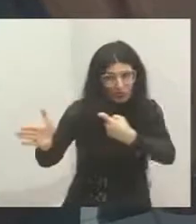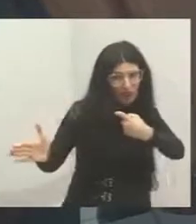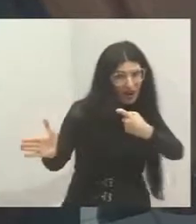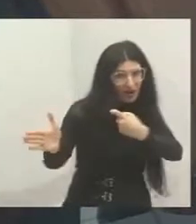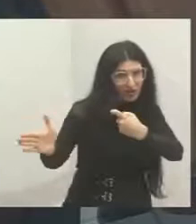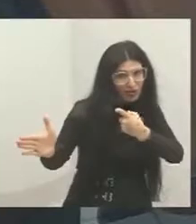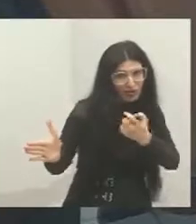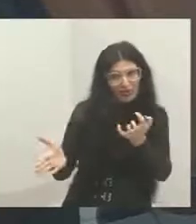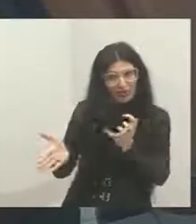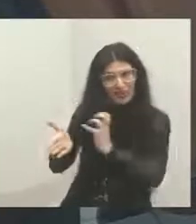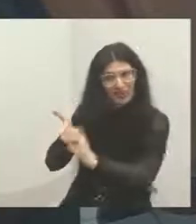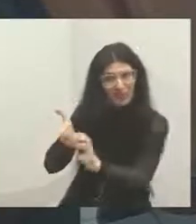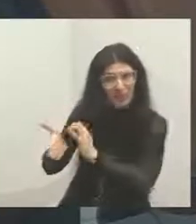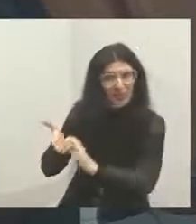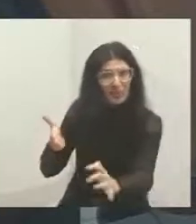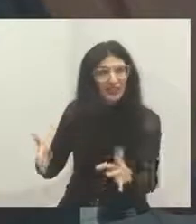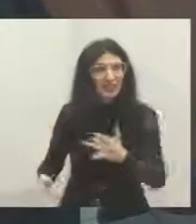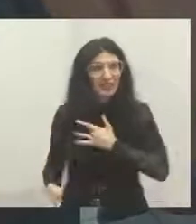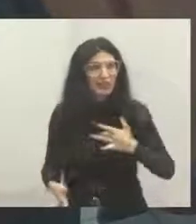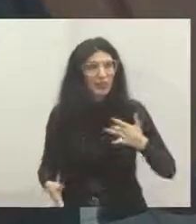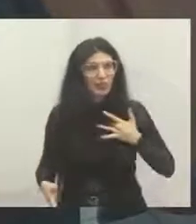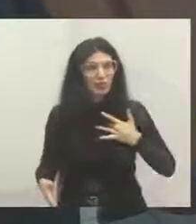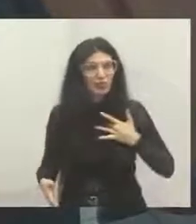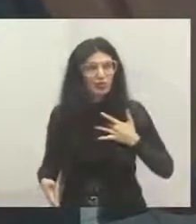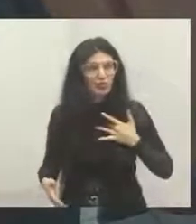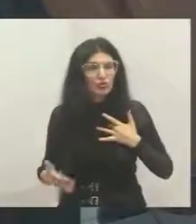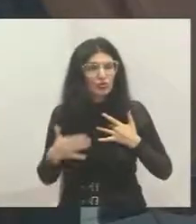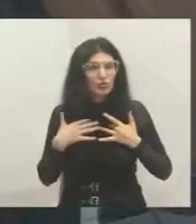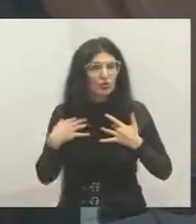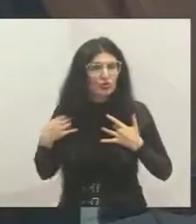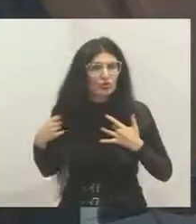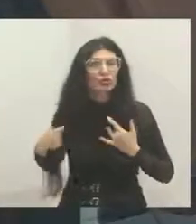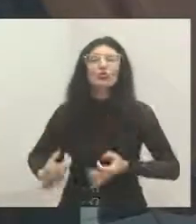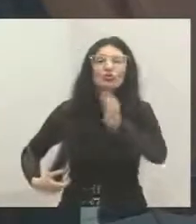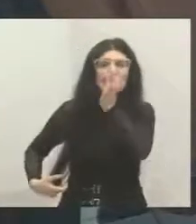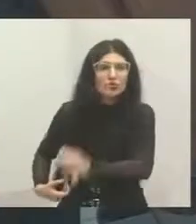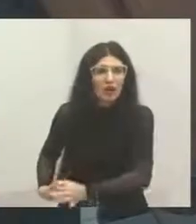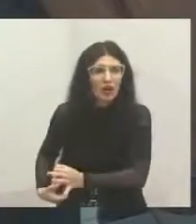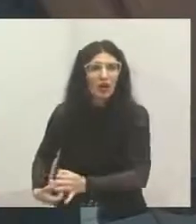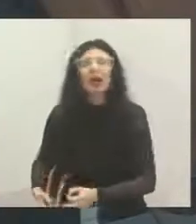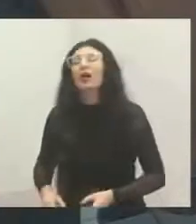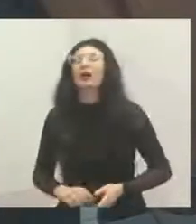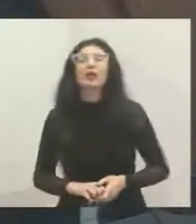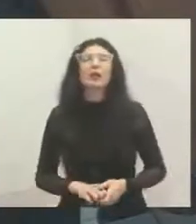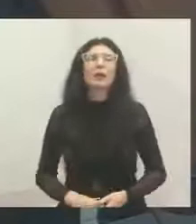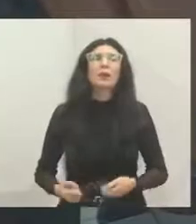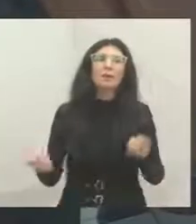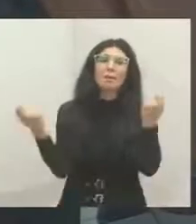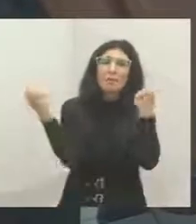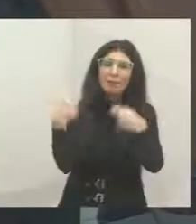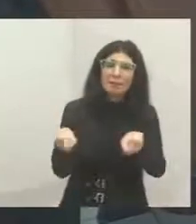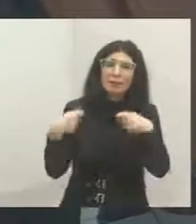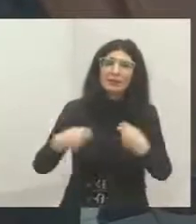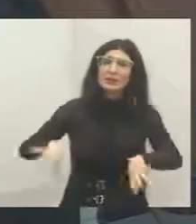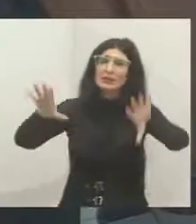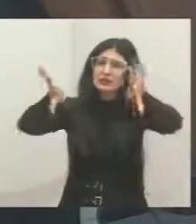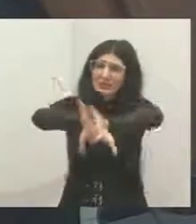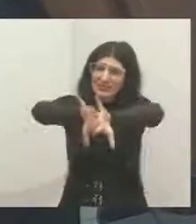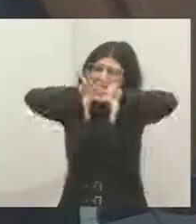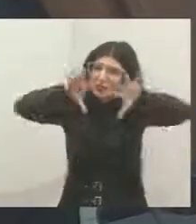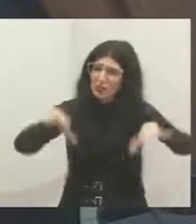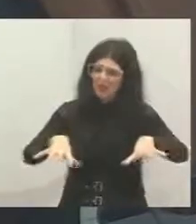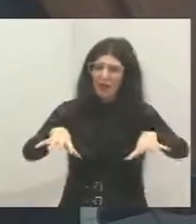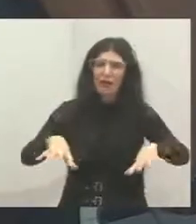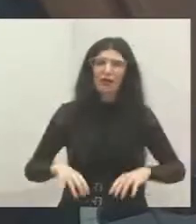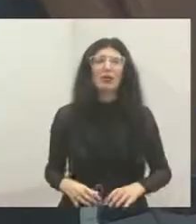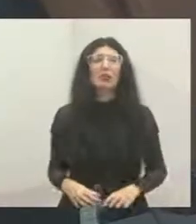Saúde. Não tem que estar aqui, ela tem que estar no orçamento do gasto da saúde. Por isso que eu falei, a forma de vir separado da pasta da Secretaria